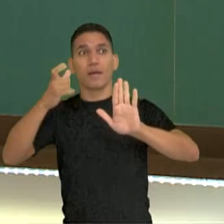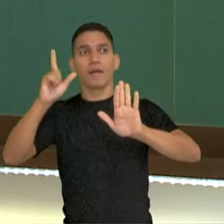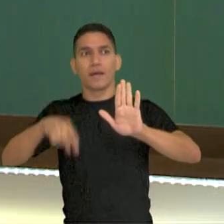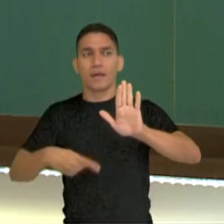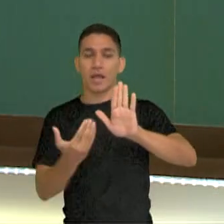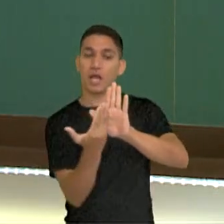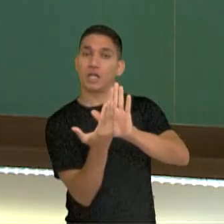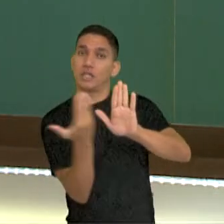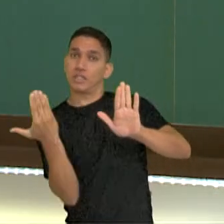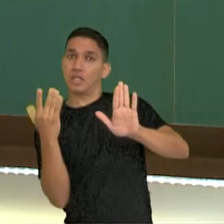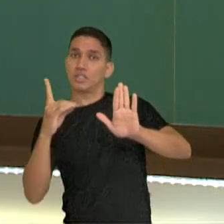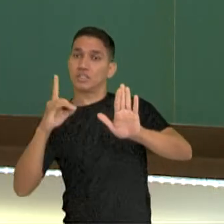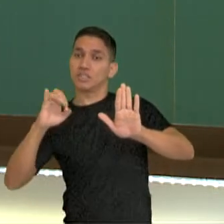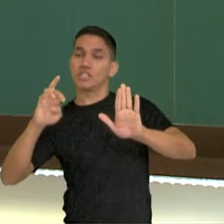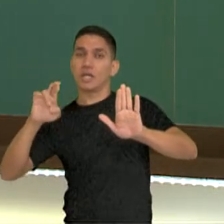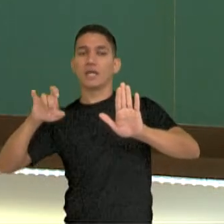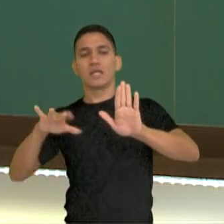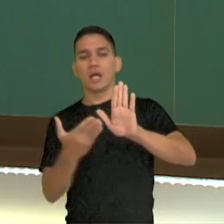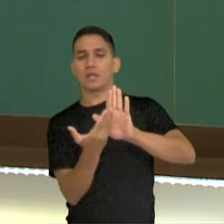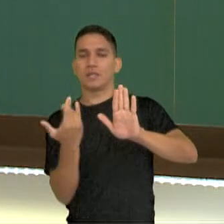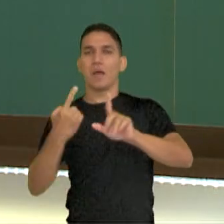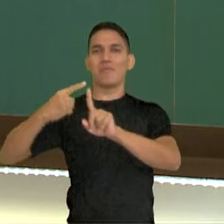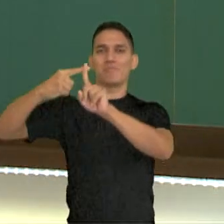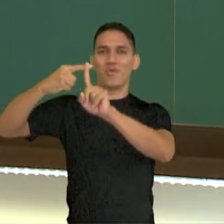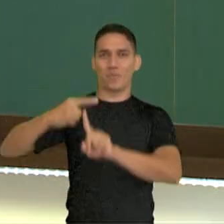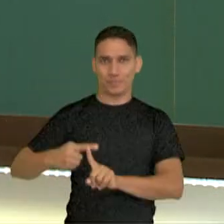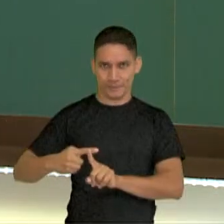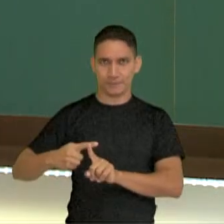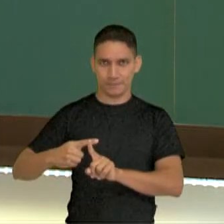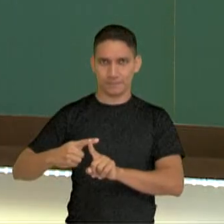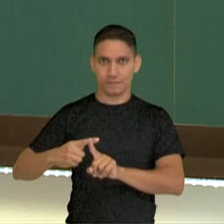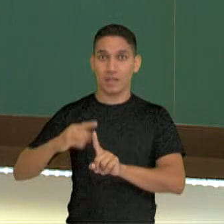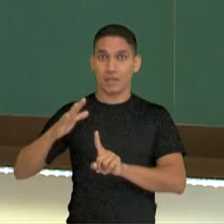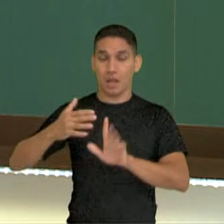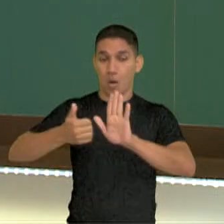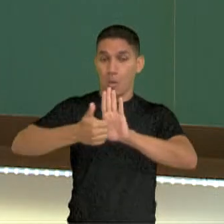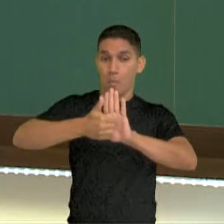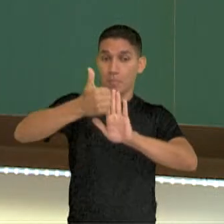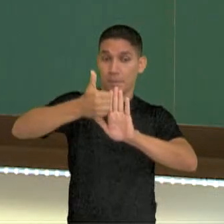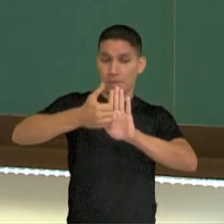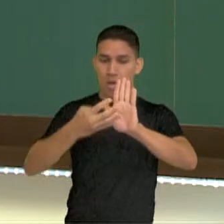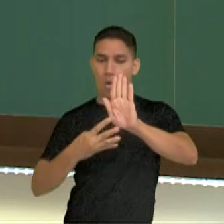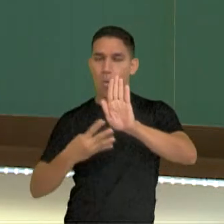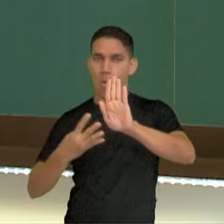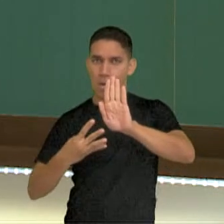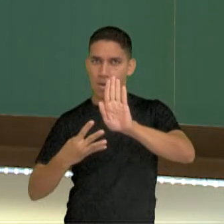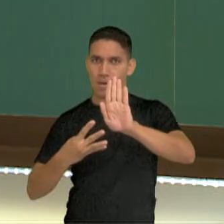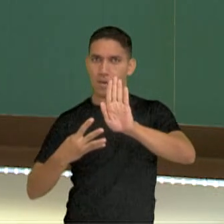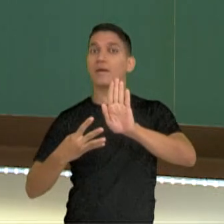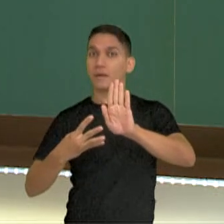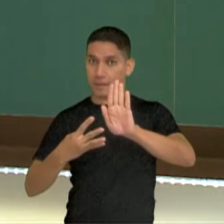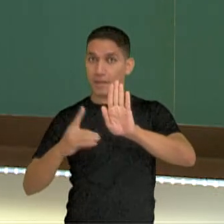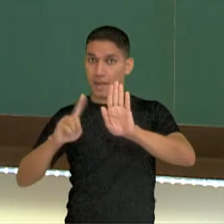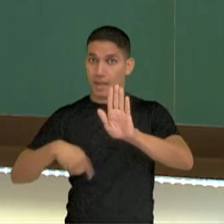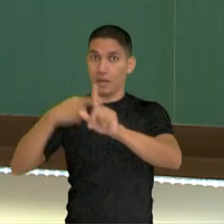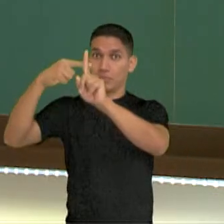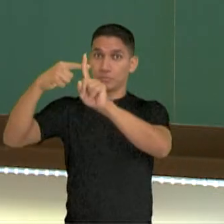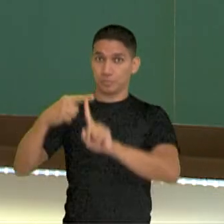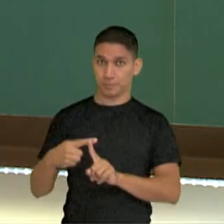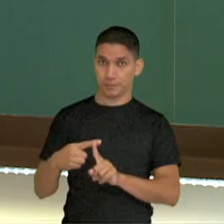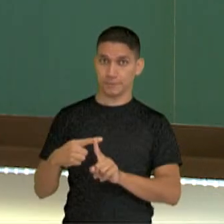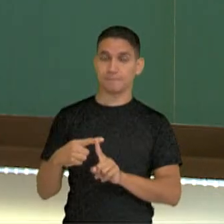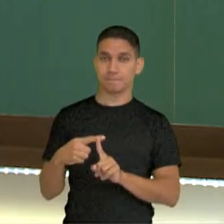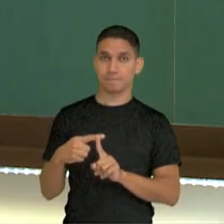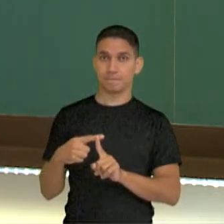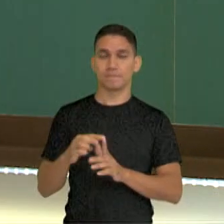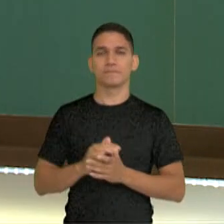valores à direita do eixo X são positivos, então os ângulos primeiro e quarto quadrante são ângulos que